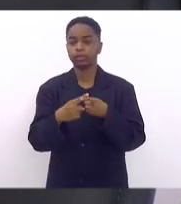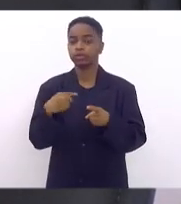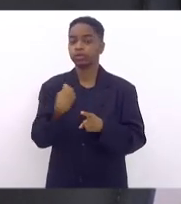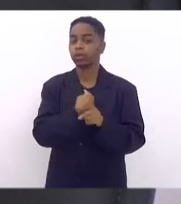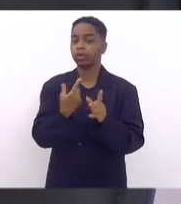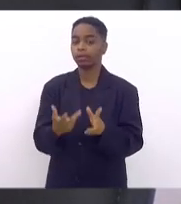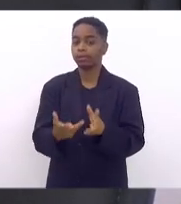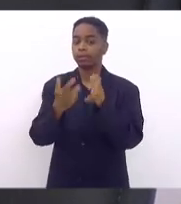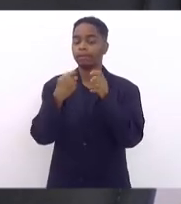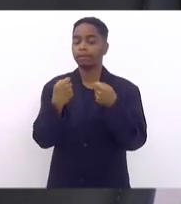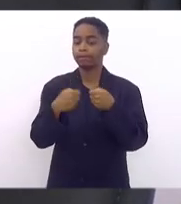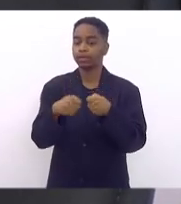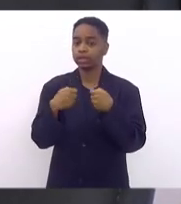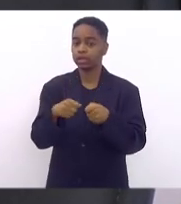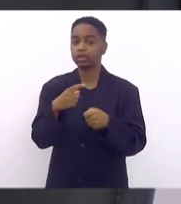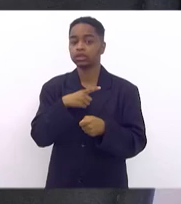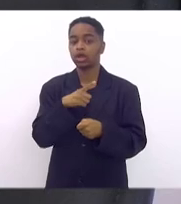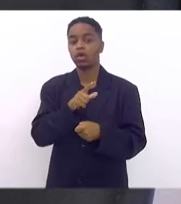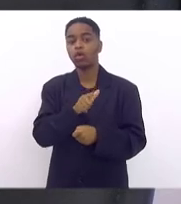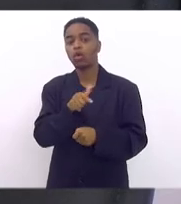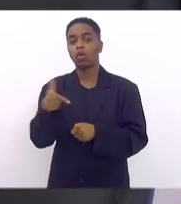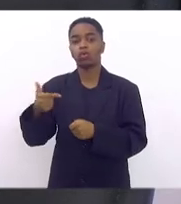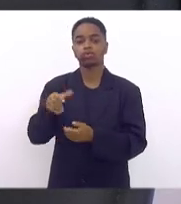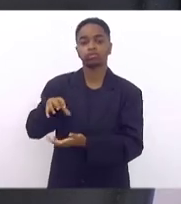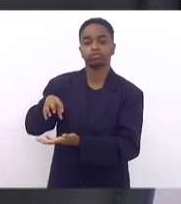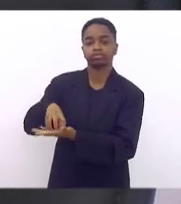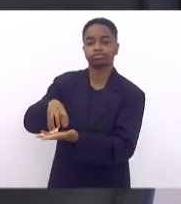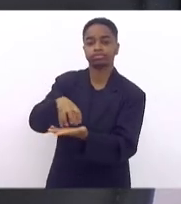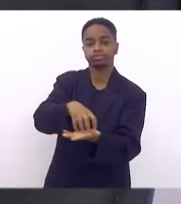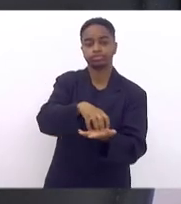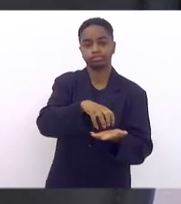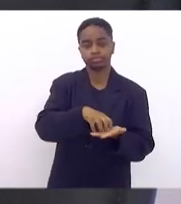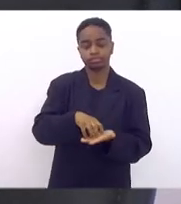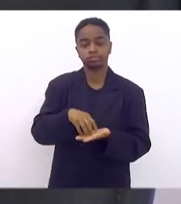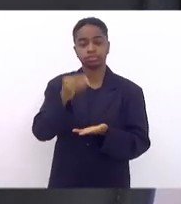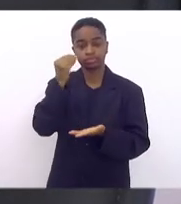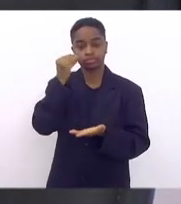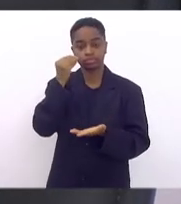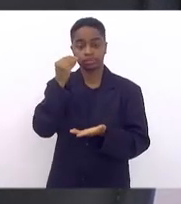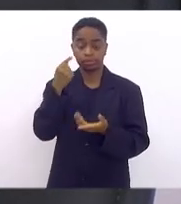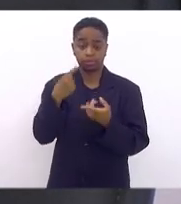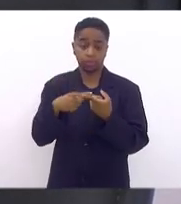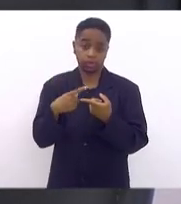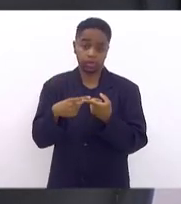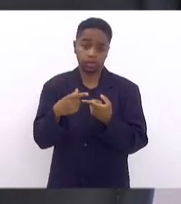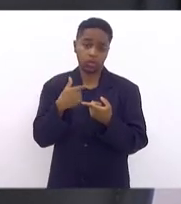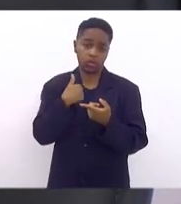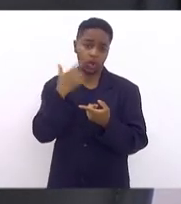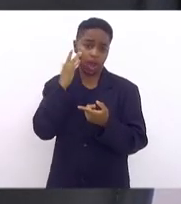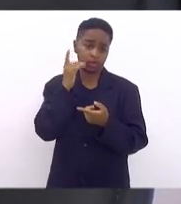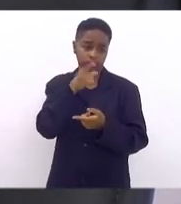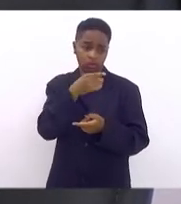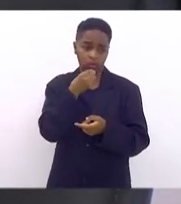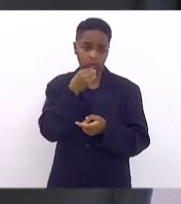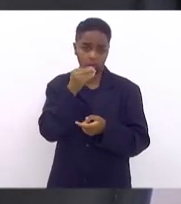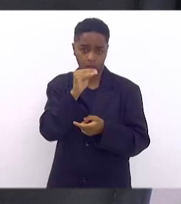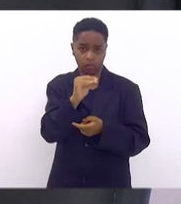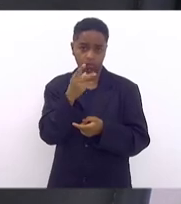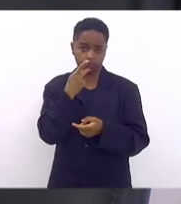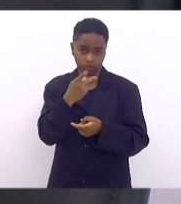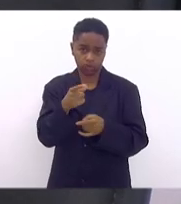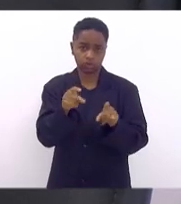a necessidade até de ter outras unidades que possam, de que a gente, e acho que você colocou também